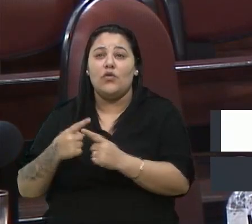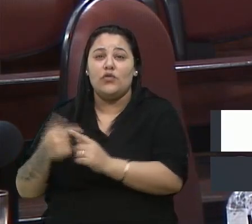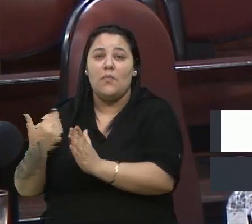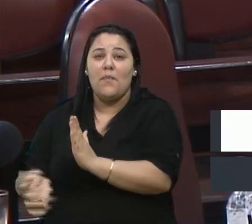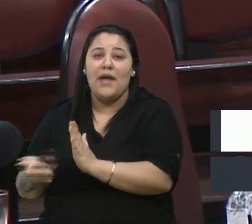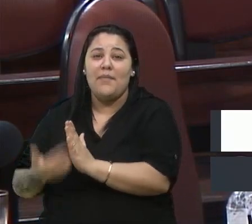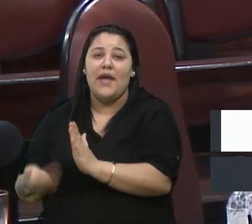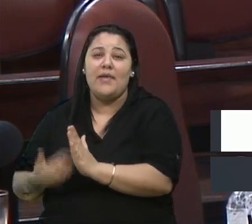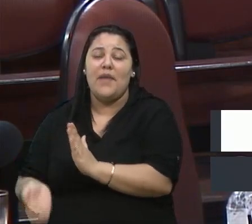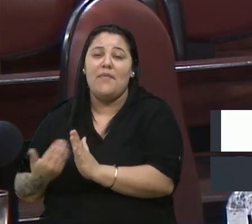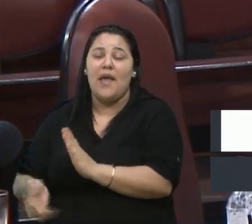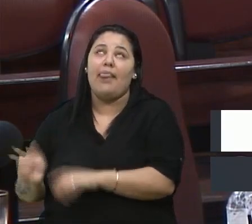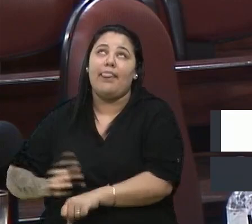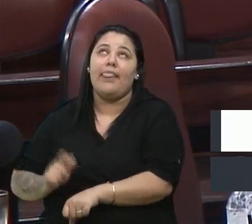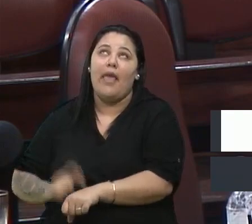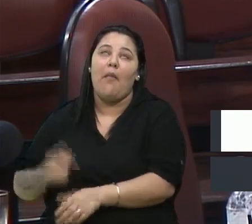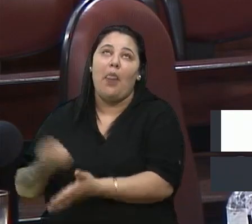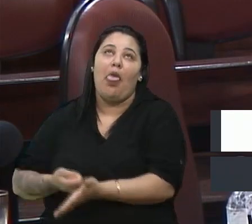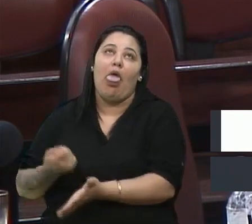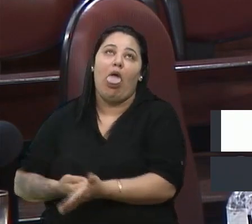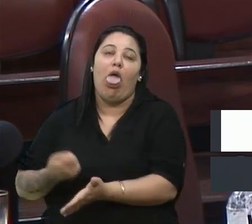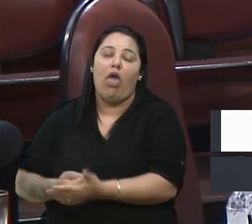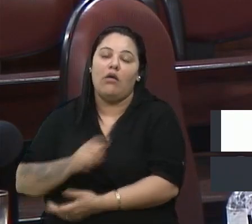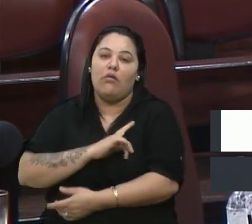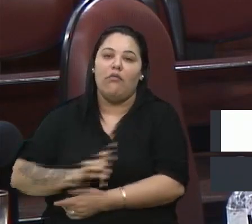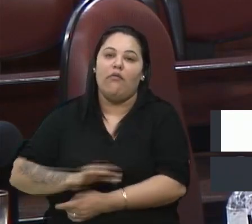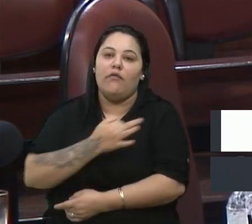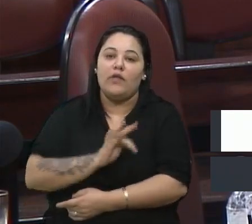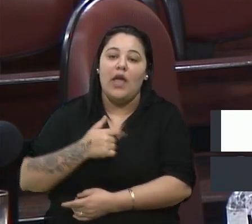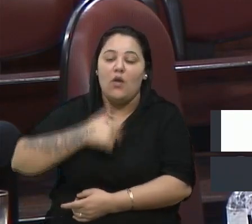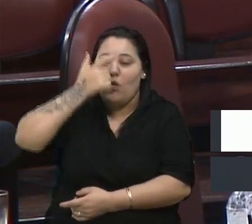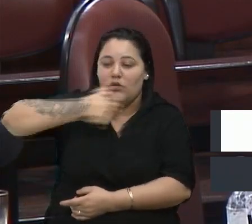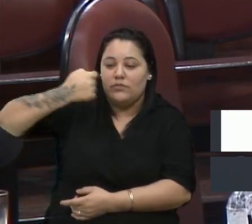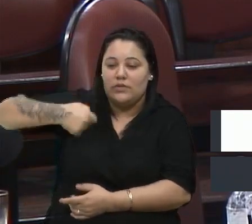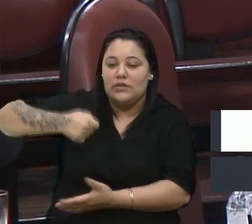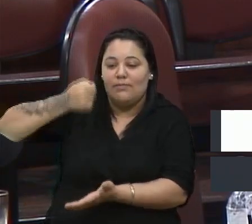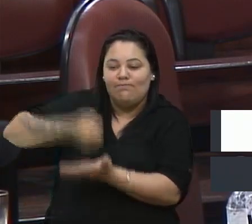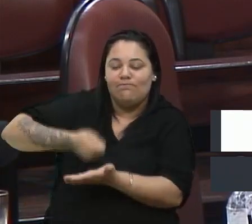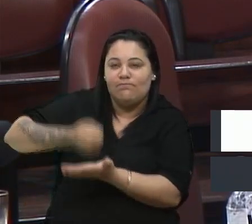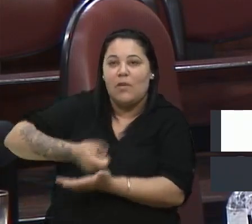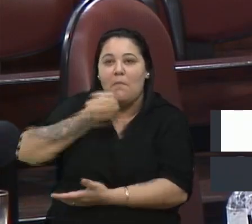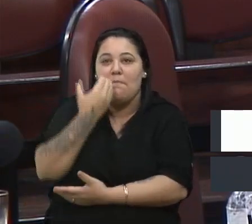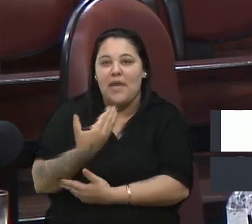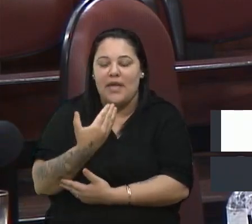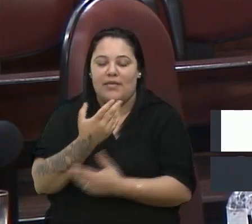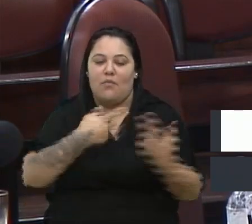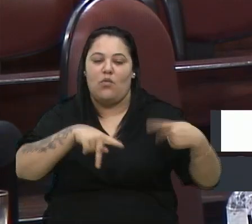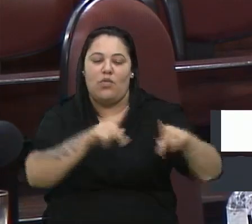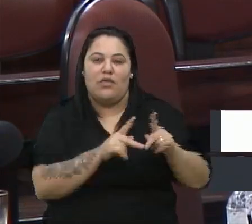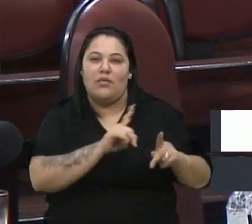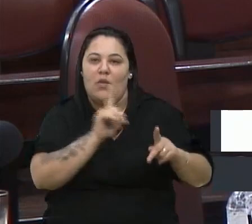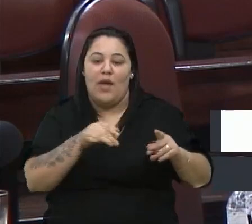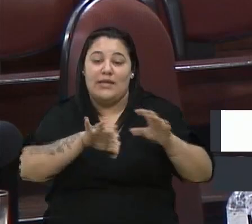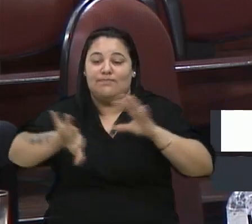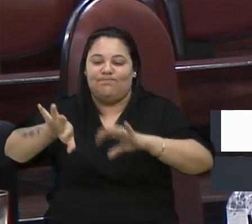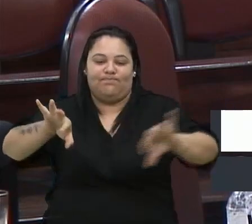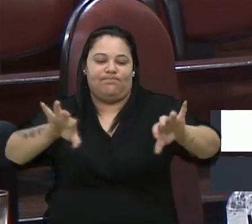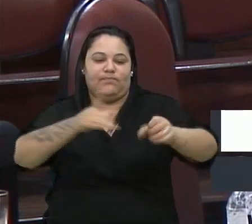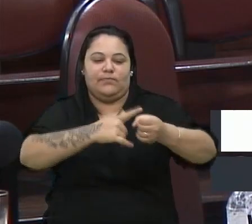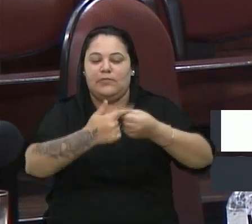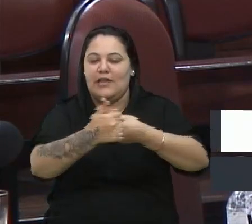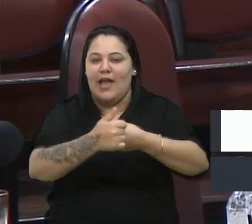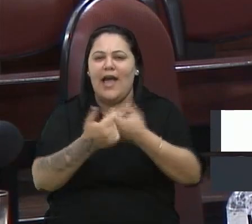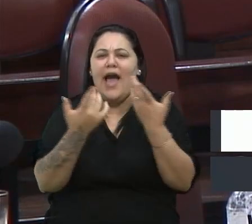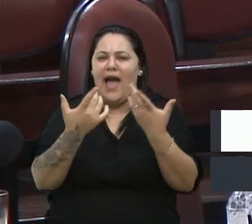governo federal. Eu acho que a gente tem que lutar pelo bem da população. Não é segregar a cidade. Aliás, vereador, além de